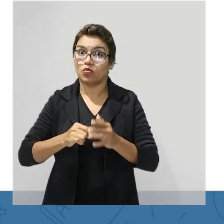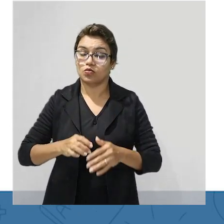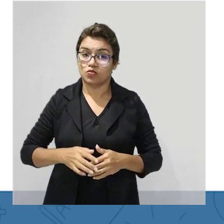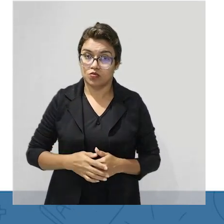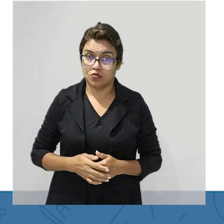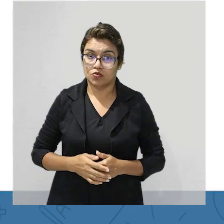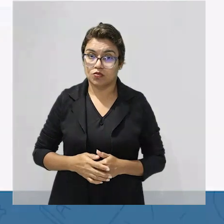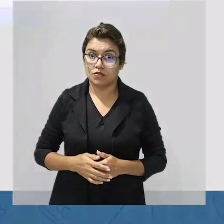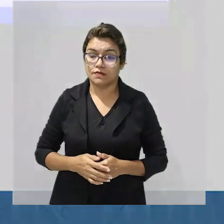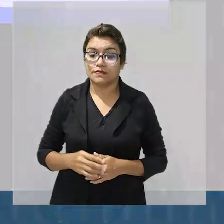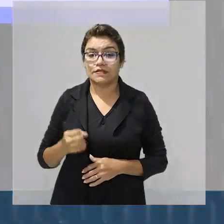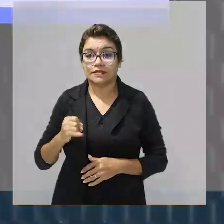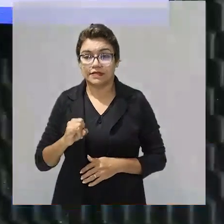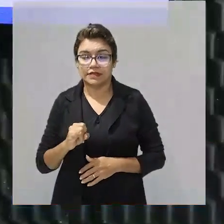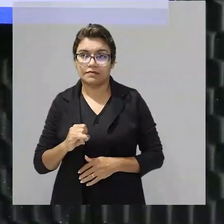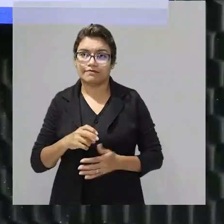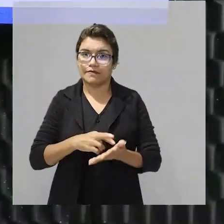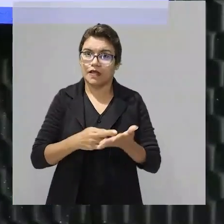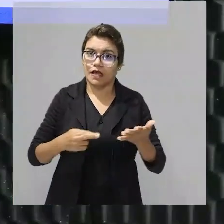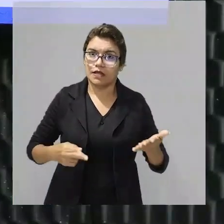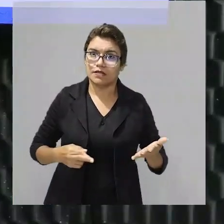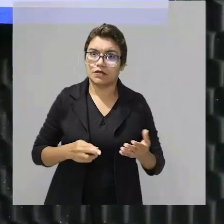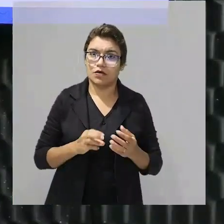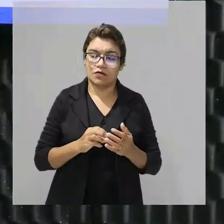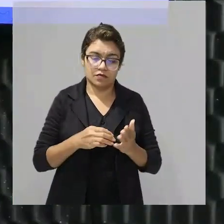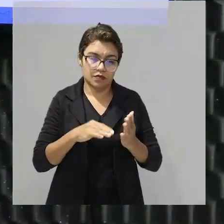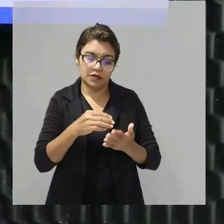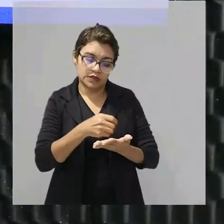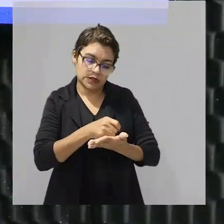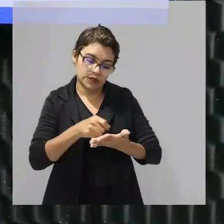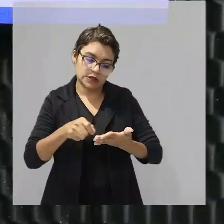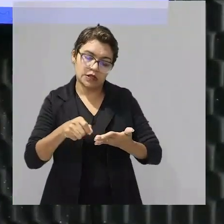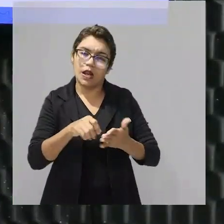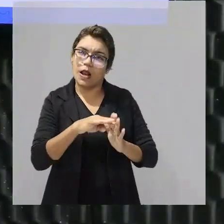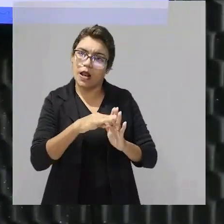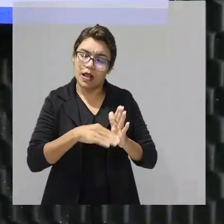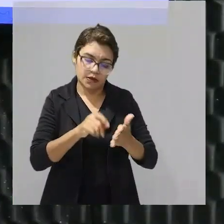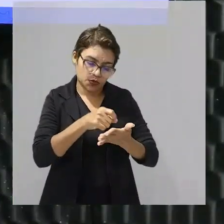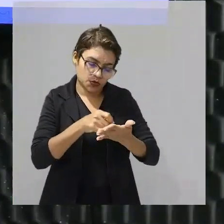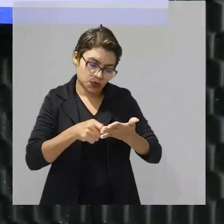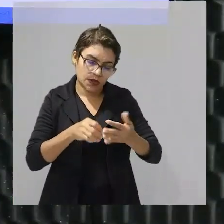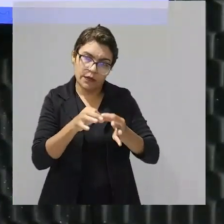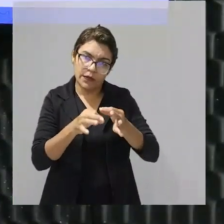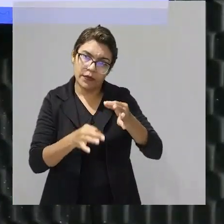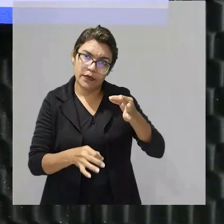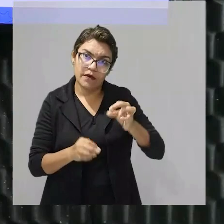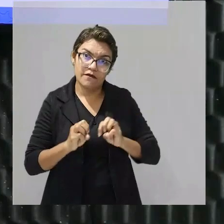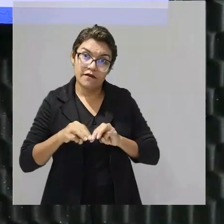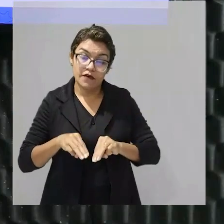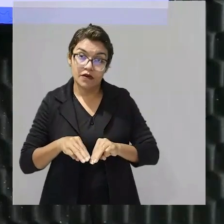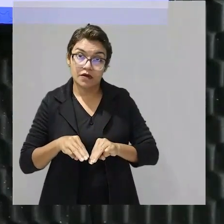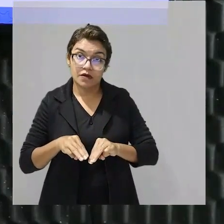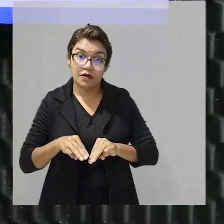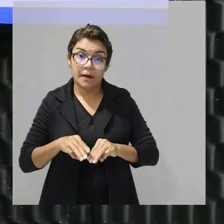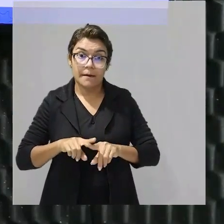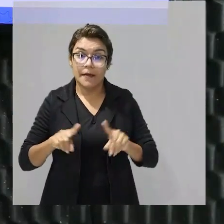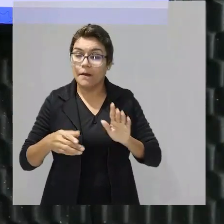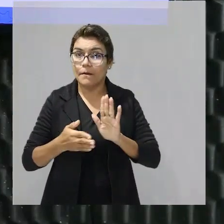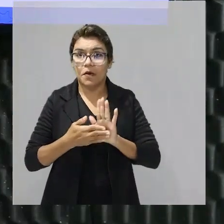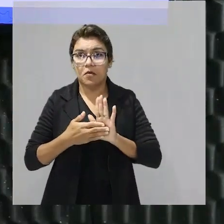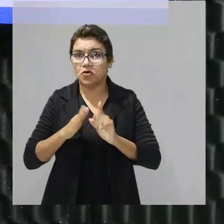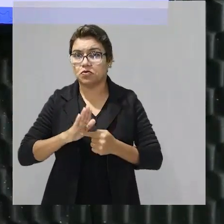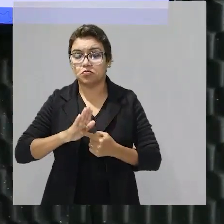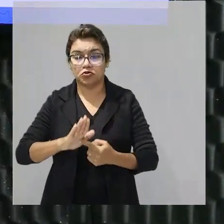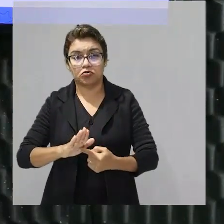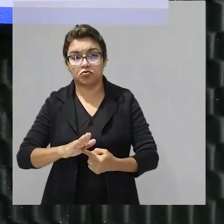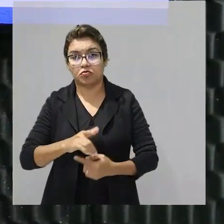de intervenção na sua redação, você já não garante esses pontos aí que são colocados nesta